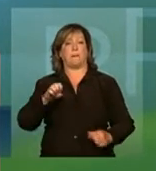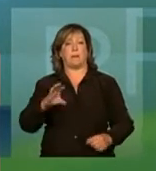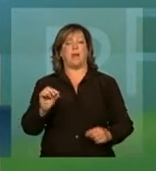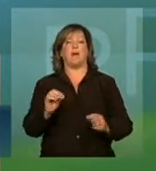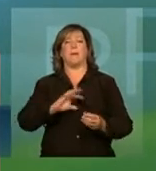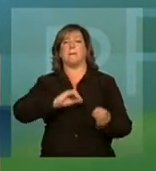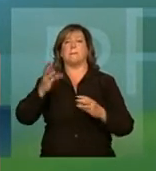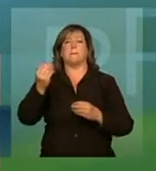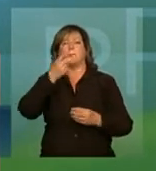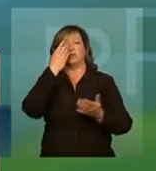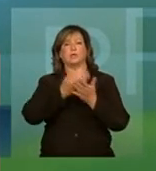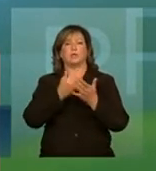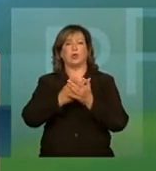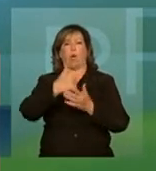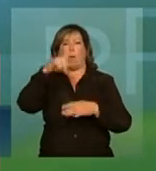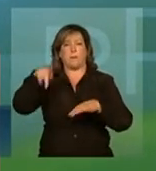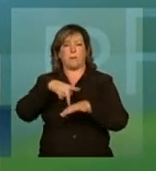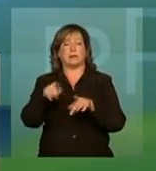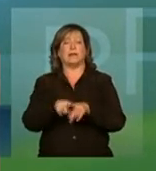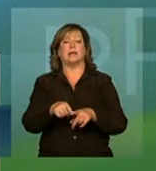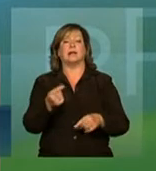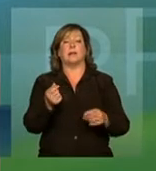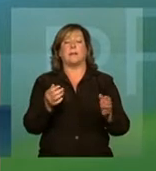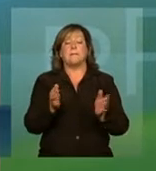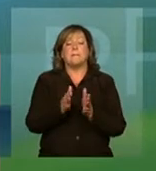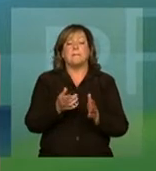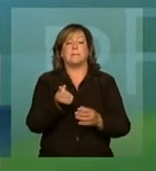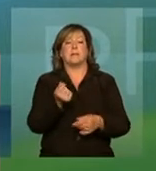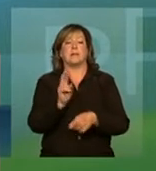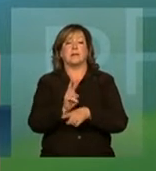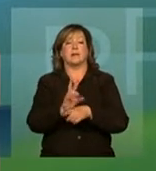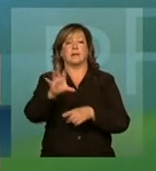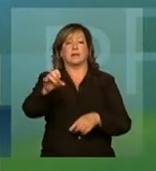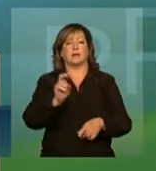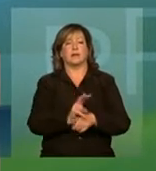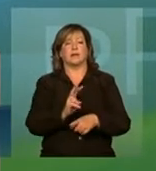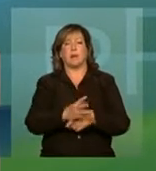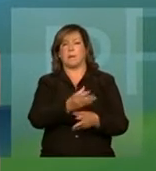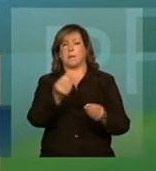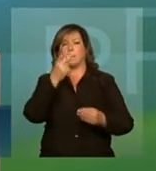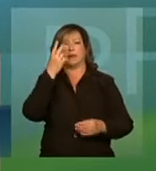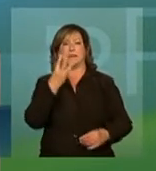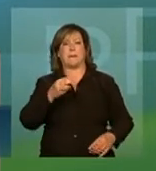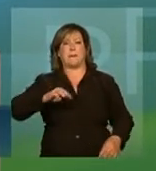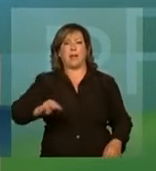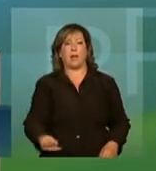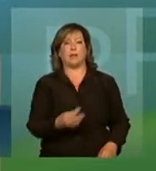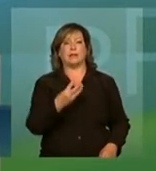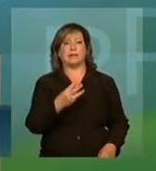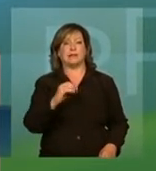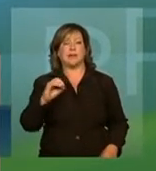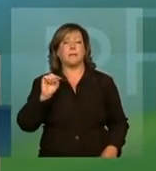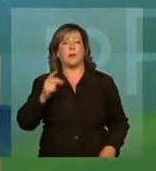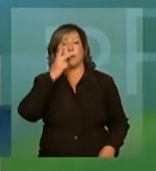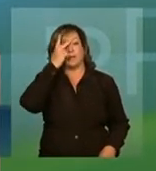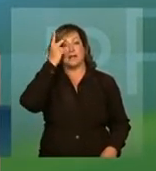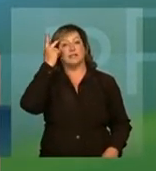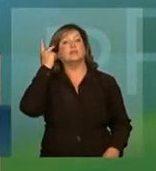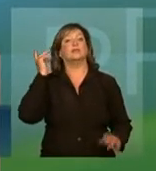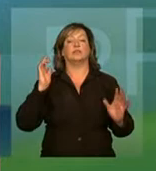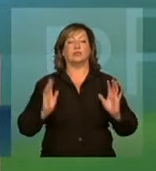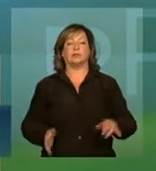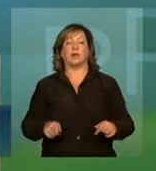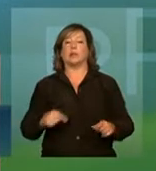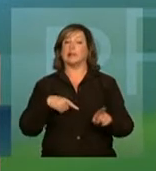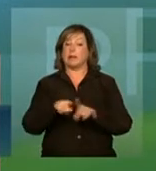o microcrédito orientado, que já extrapolou a meta de clientes atendidos, 3 milhões e 300 mil pessoas, o